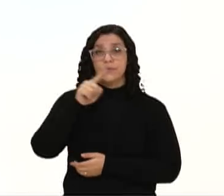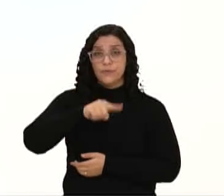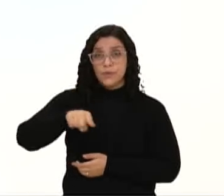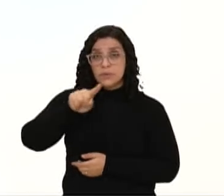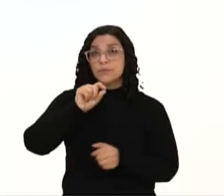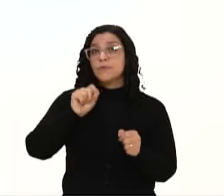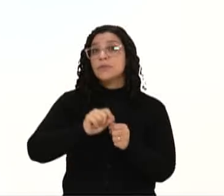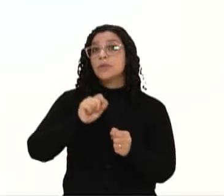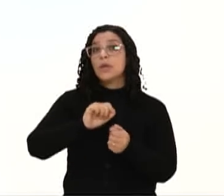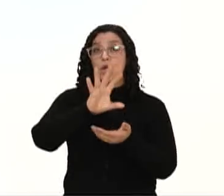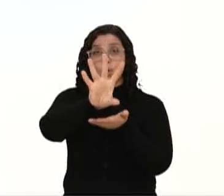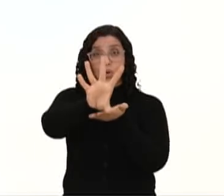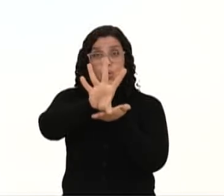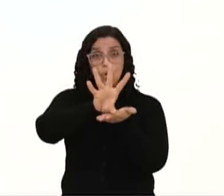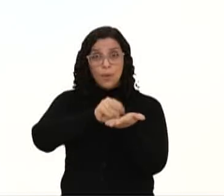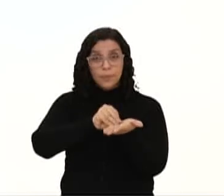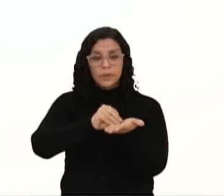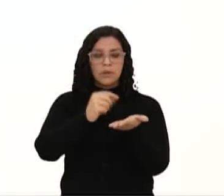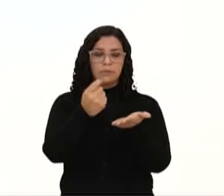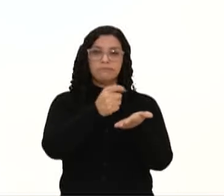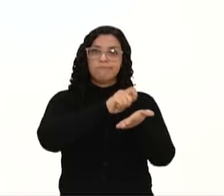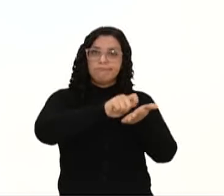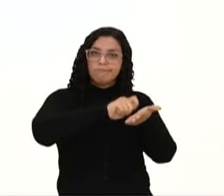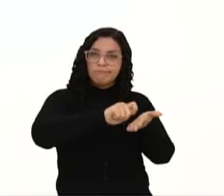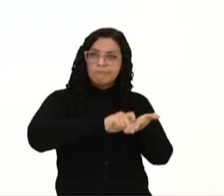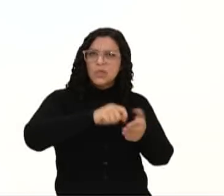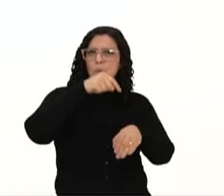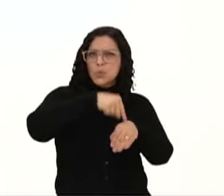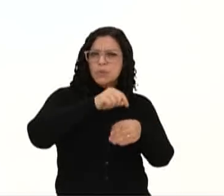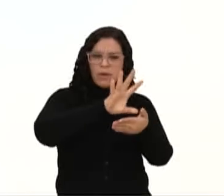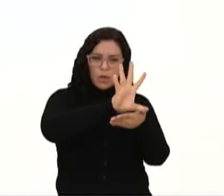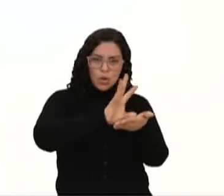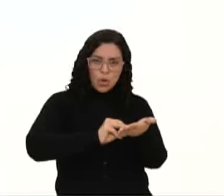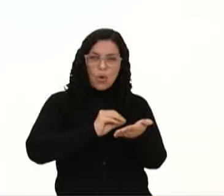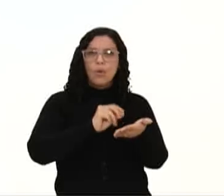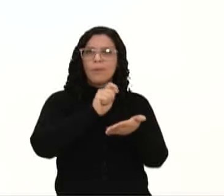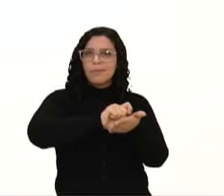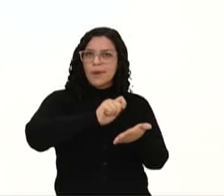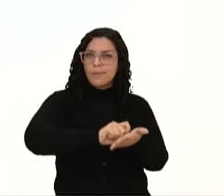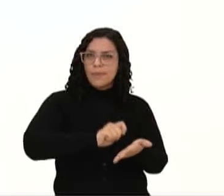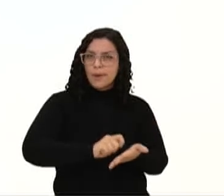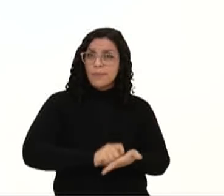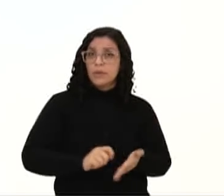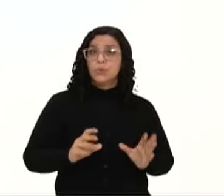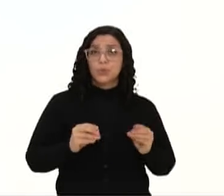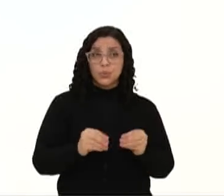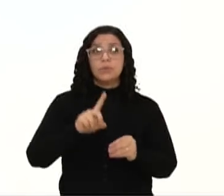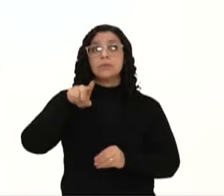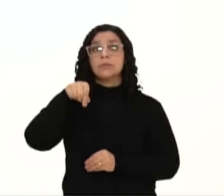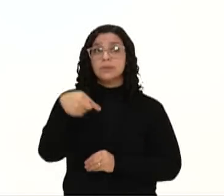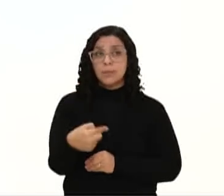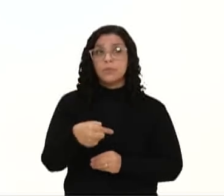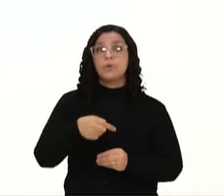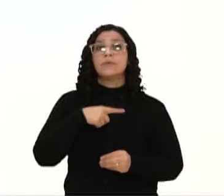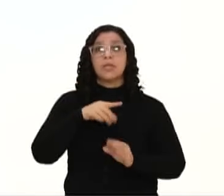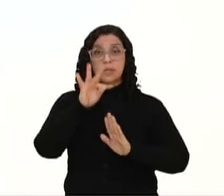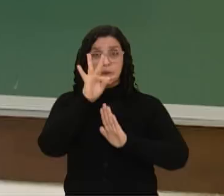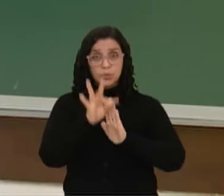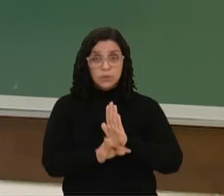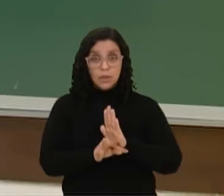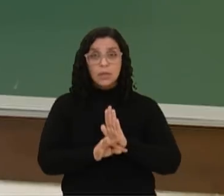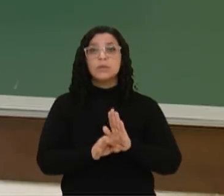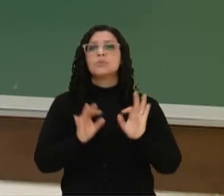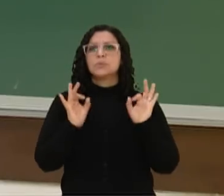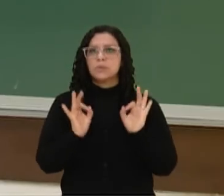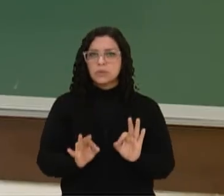vão, primeiro copiem no caderno, eu vou dar um tempinho para vocês copiarem ela no caderno, porque aí depois, vocês tendo ela no